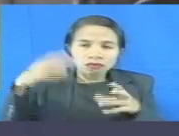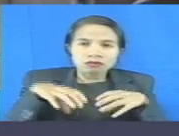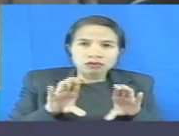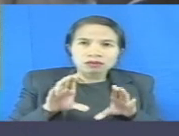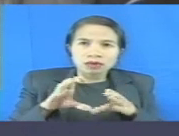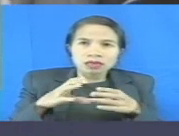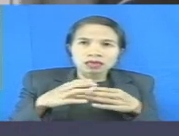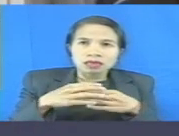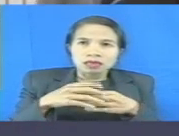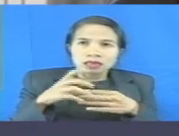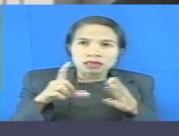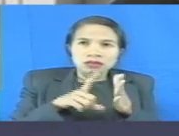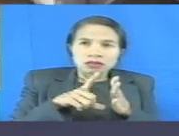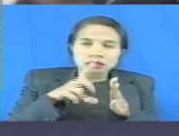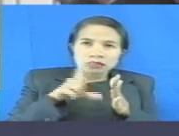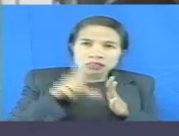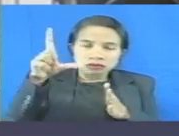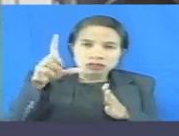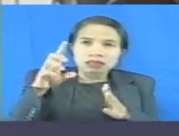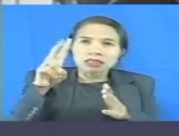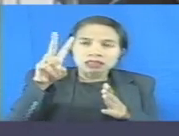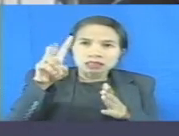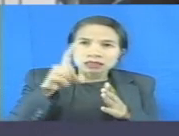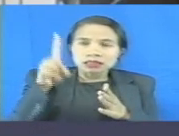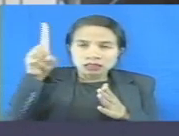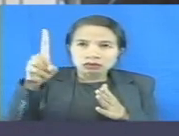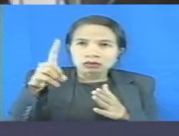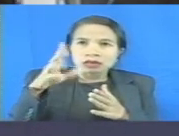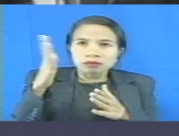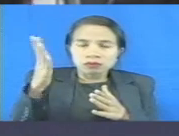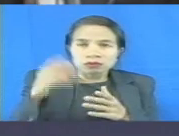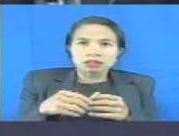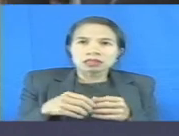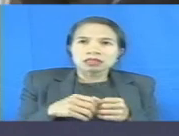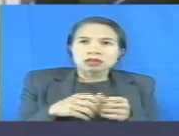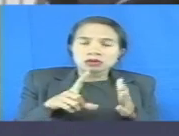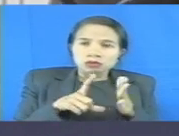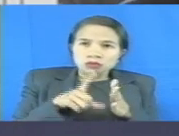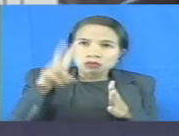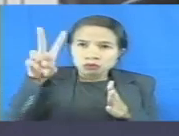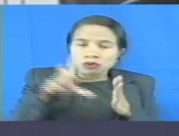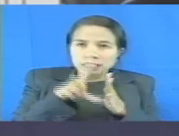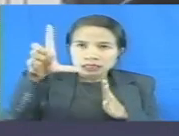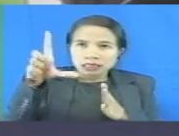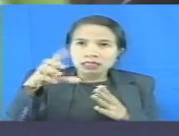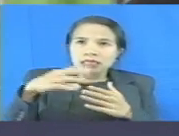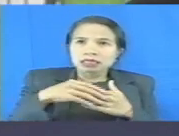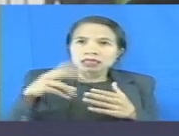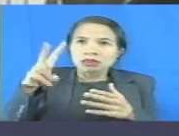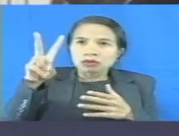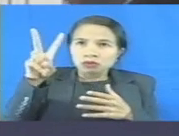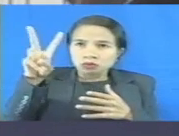lah ya, ya 2 liter net. 2 liter net $2.50. Se ita hola rua mah $5. Ni harga net 2 liter